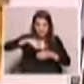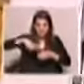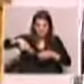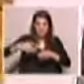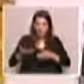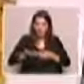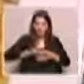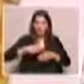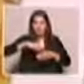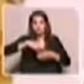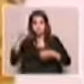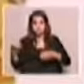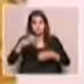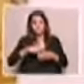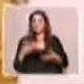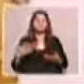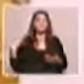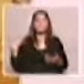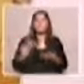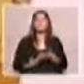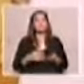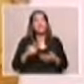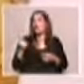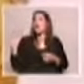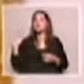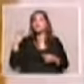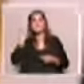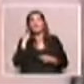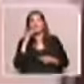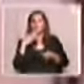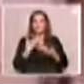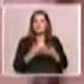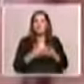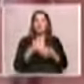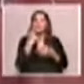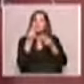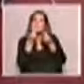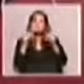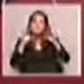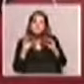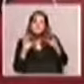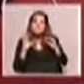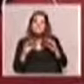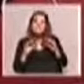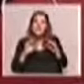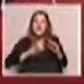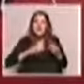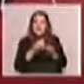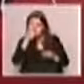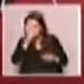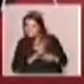temos, começou-se sempre a valorizar, muito recentemente, a textura, ou seja, o queijo é identificado pela